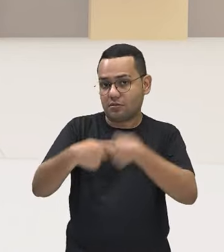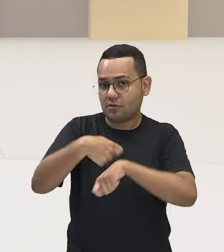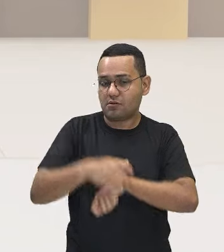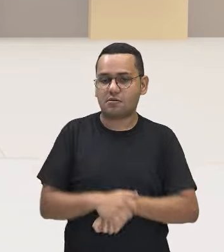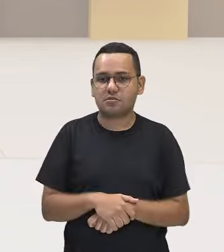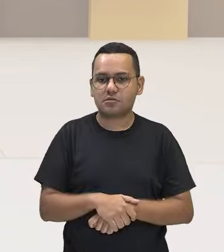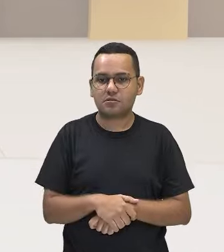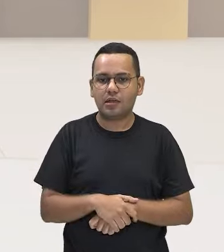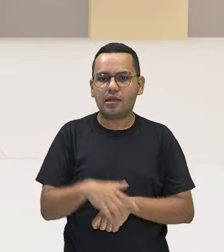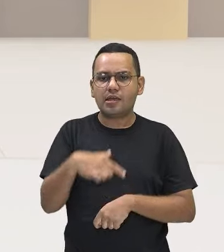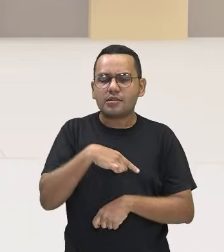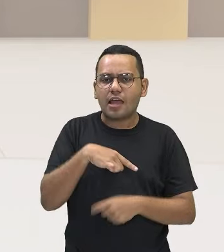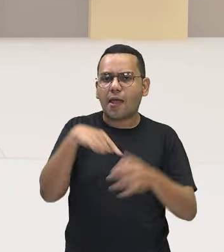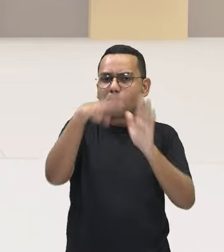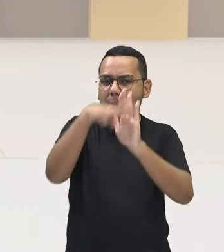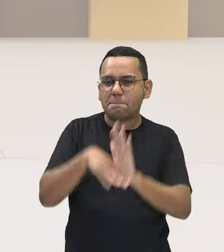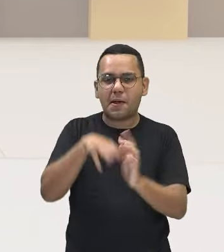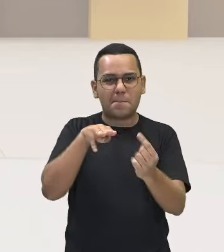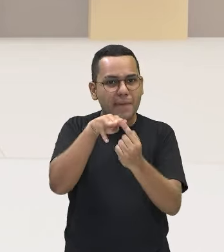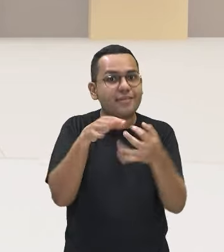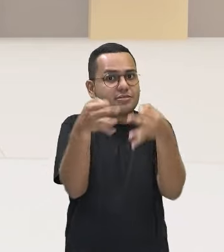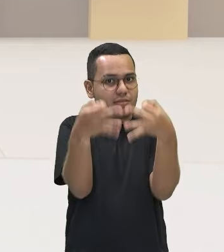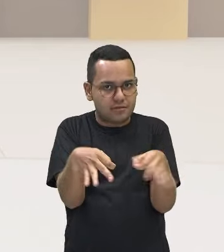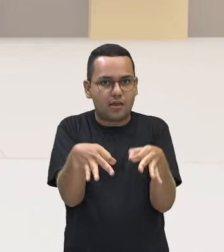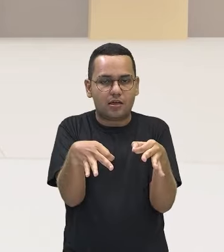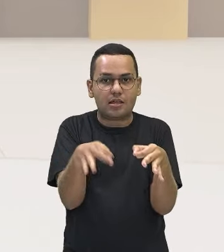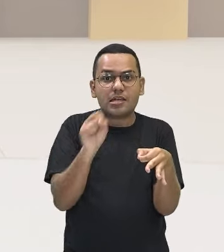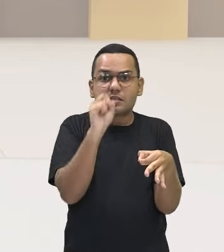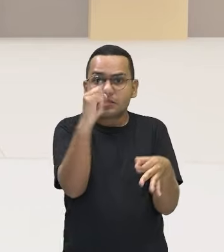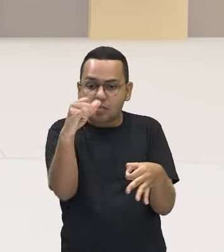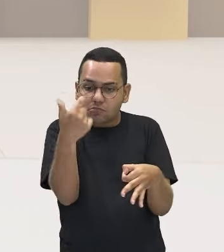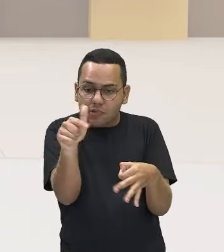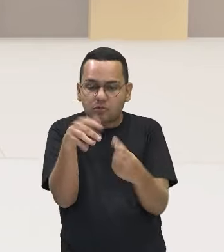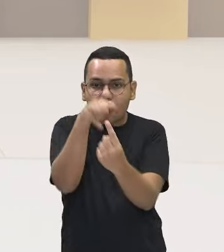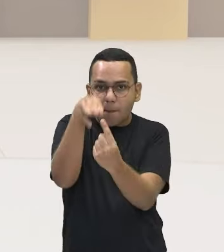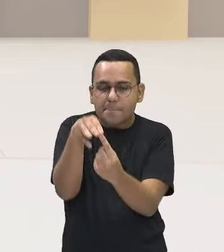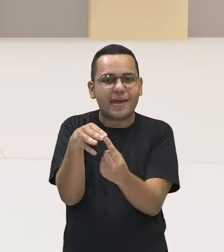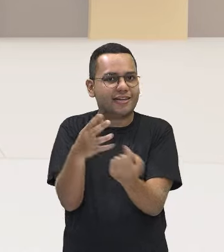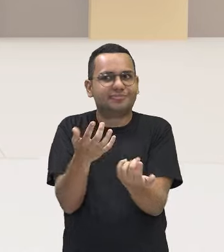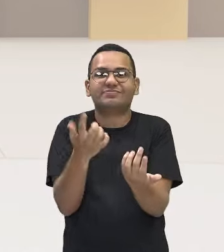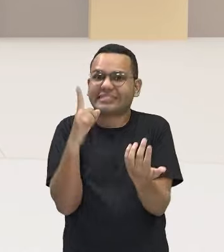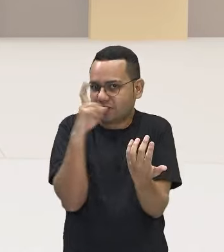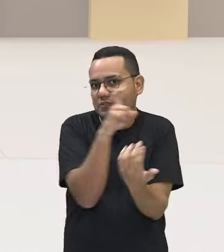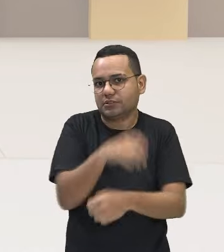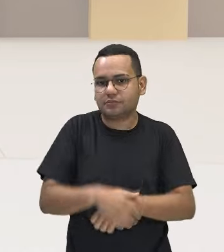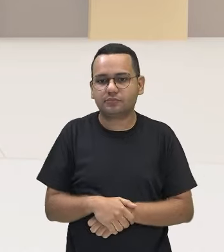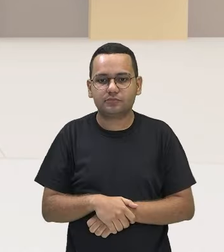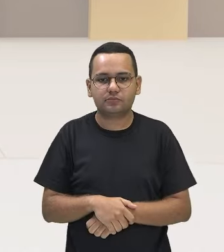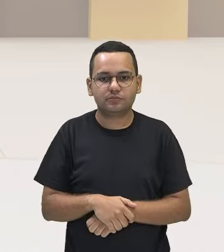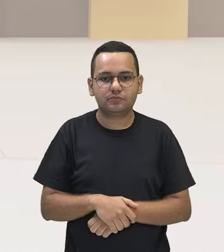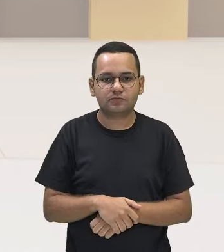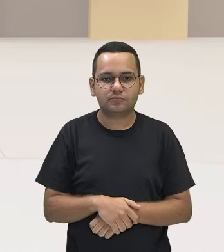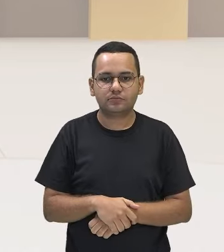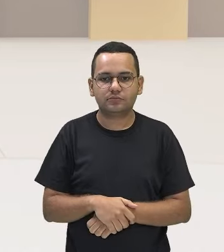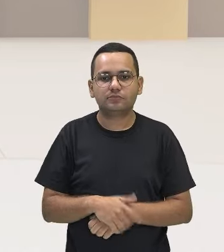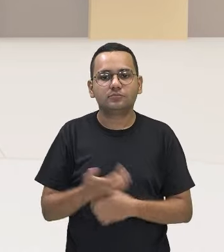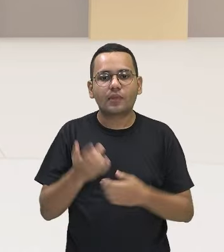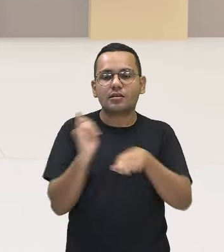metas. Se você não colocar metas, você não vai chegar a lugar nenhum, né? Estratégias de marketing, né? Análise de